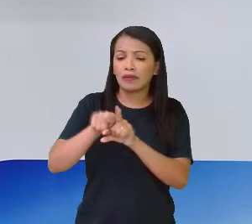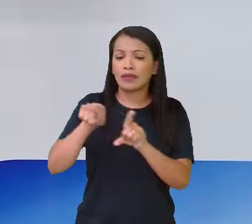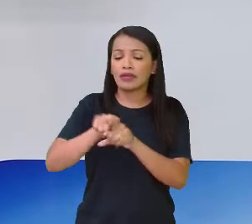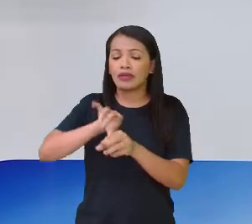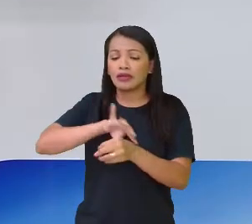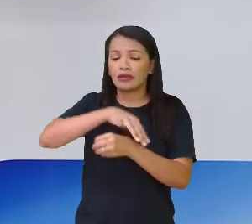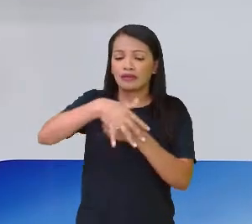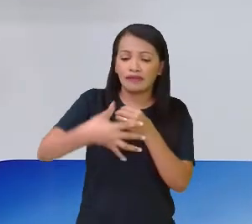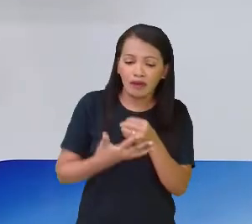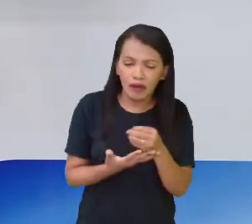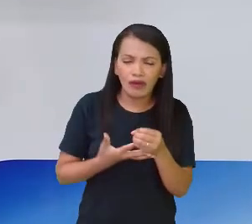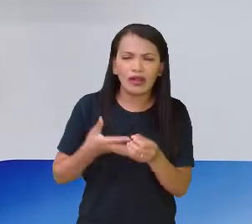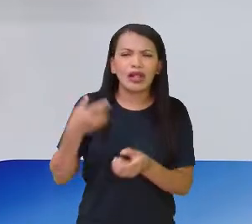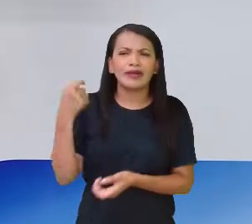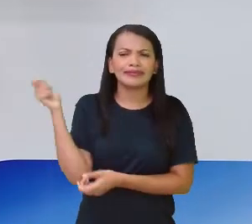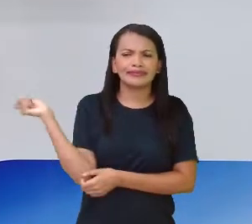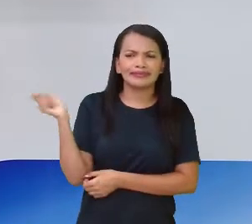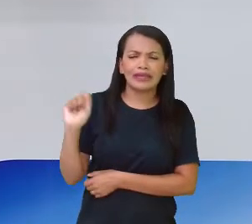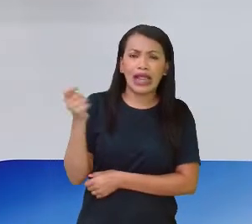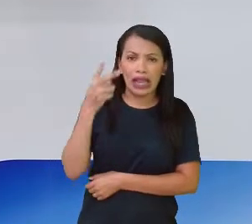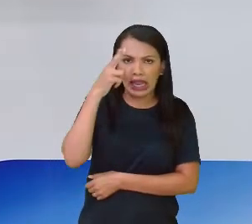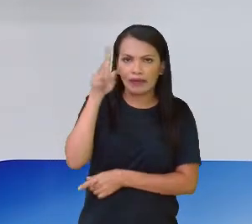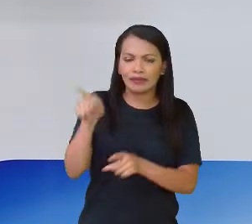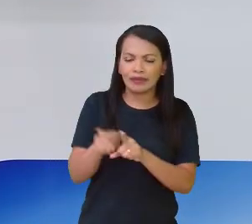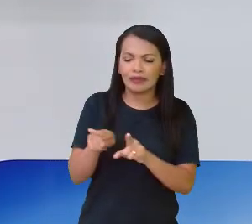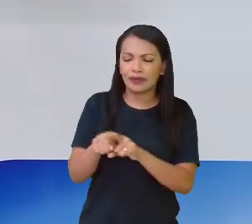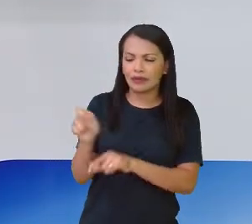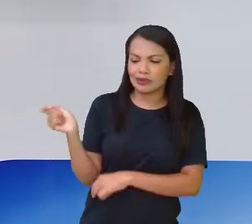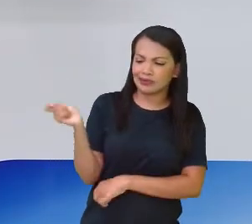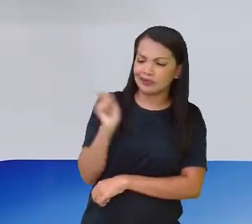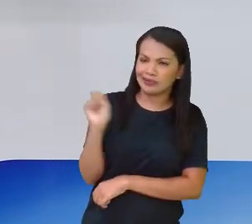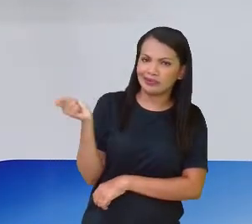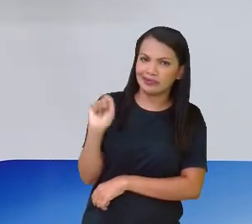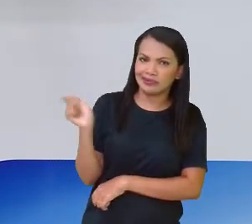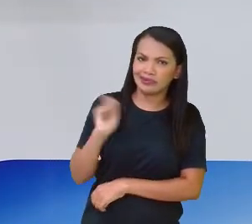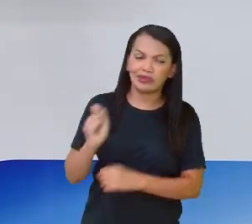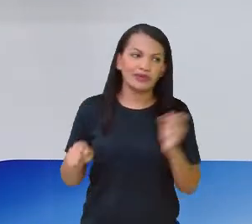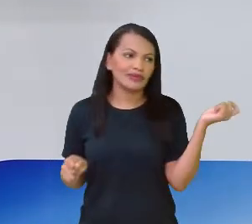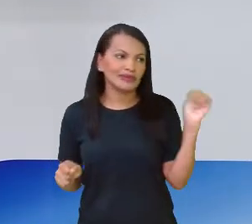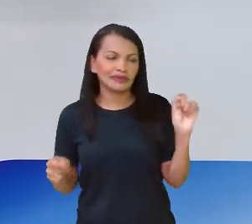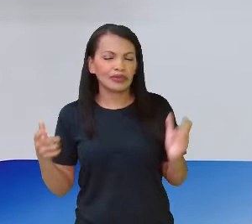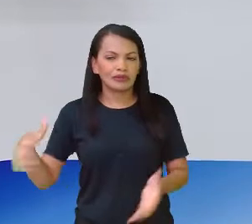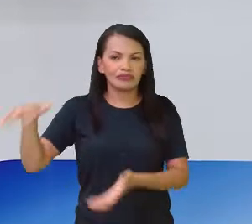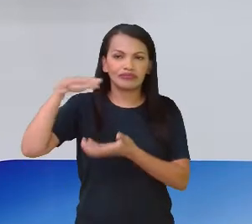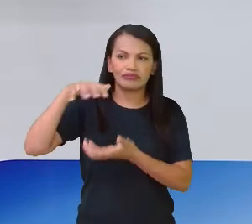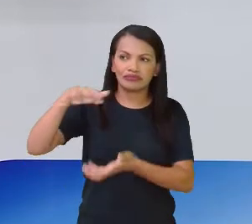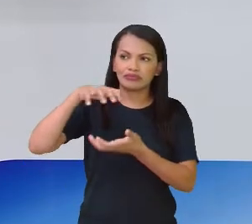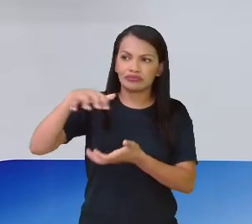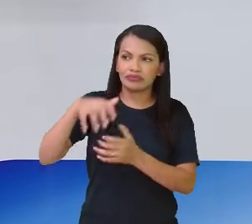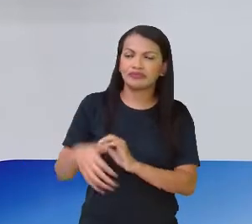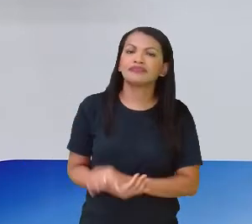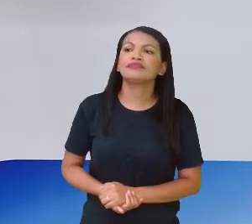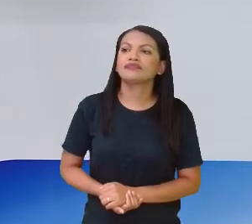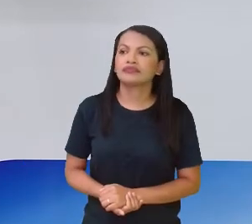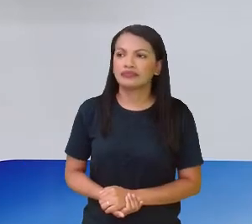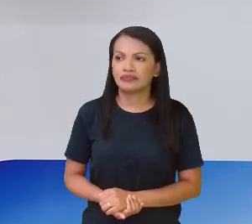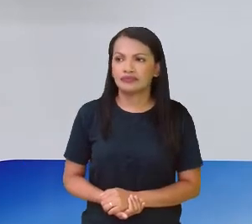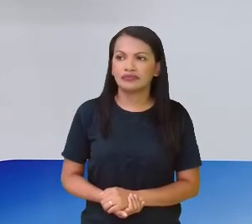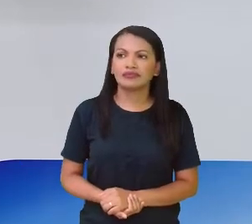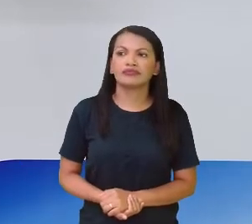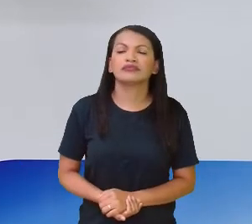Lembra um chocalho, né, uma maraca? E aí como toca, professor? Muito simples, se quiser segurar, eu